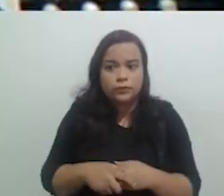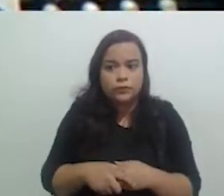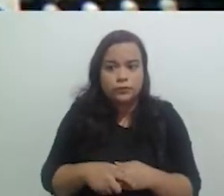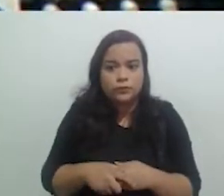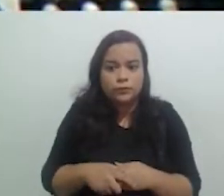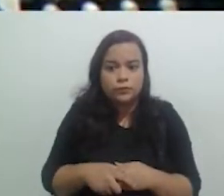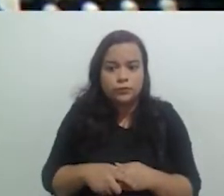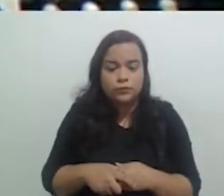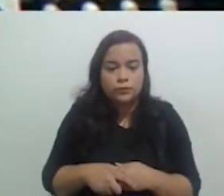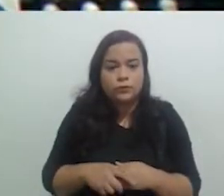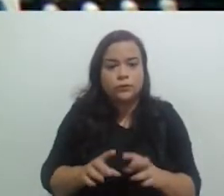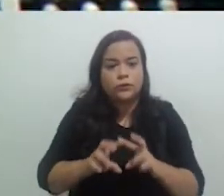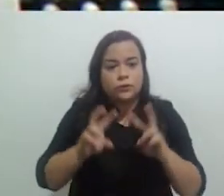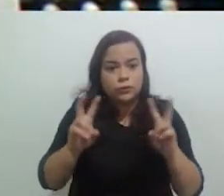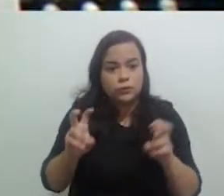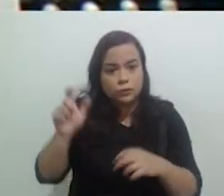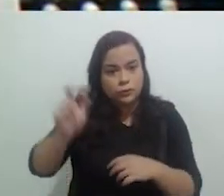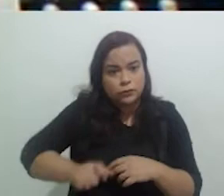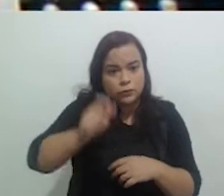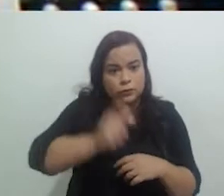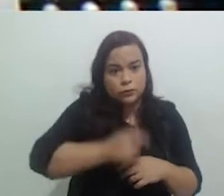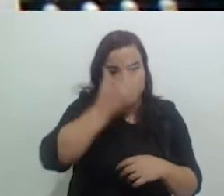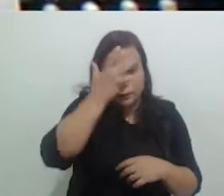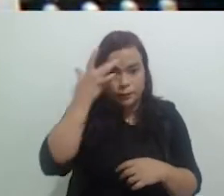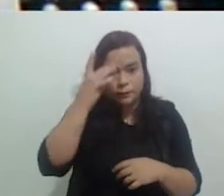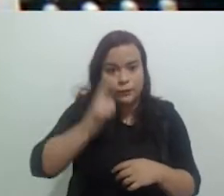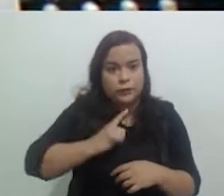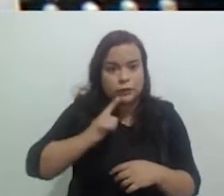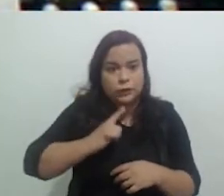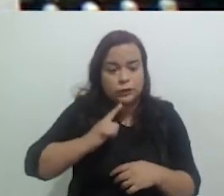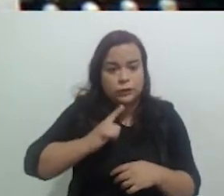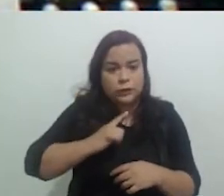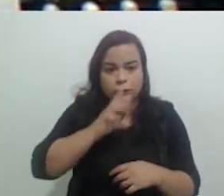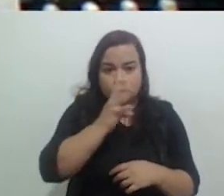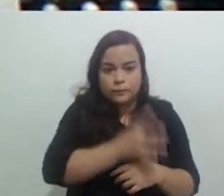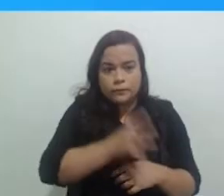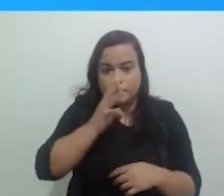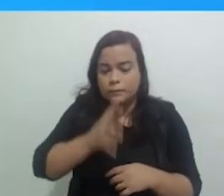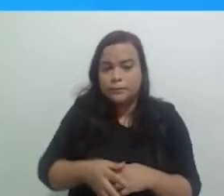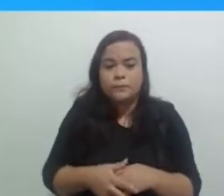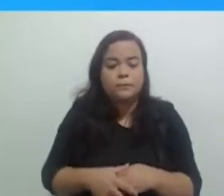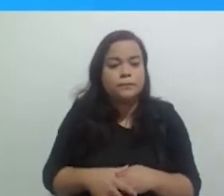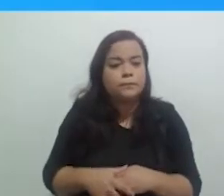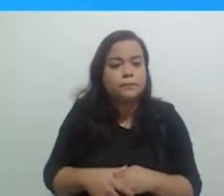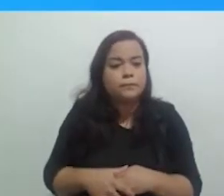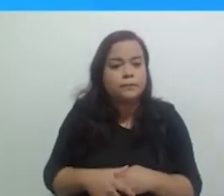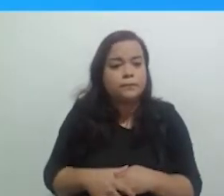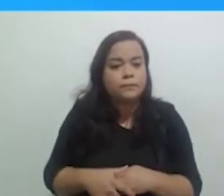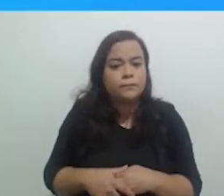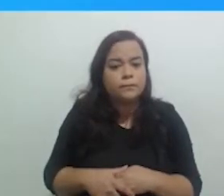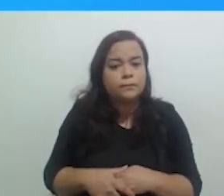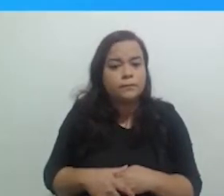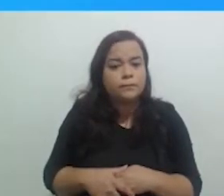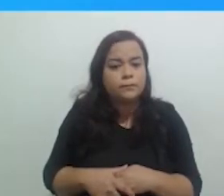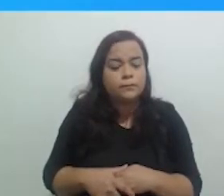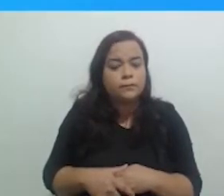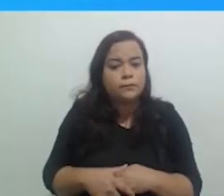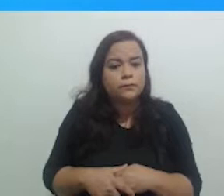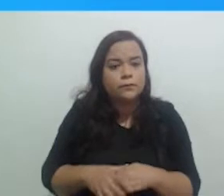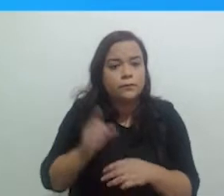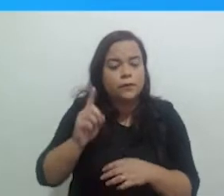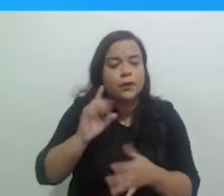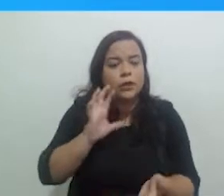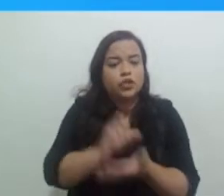né? Pelos réus. Doutor, se inscreve o doutor José Corsino Peixoto Neto e